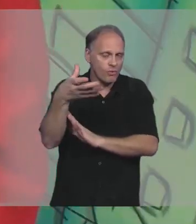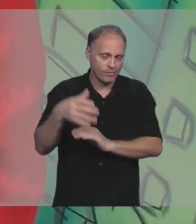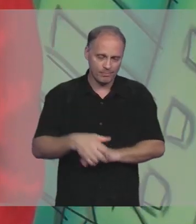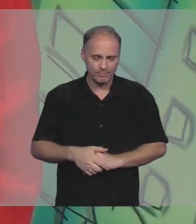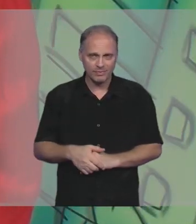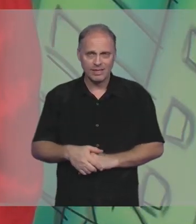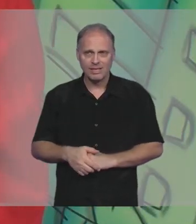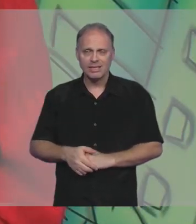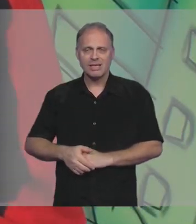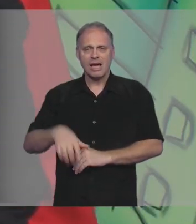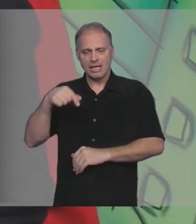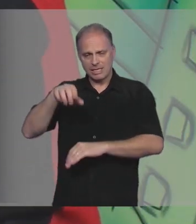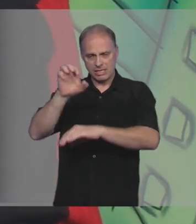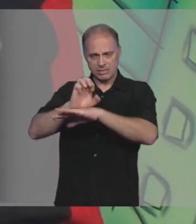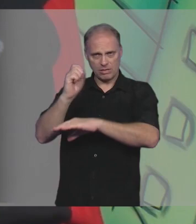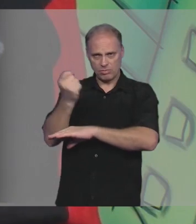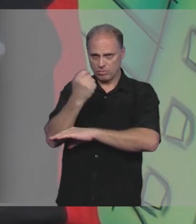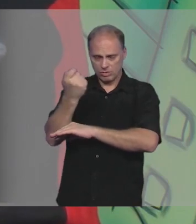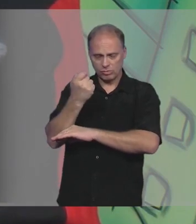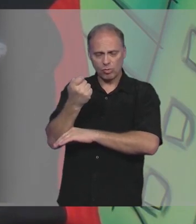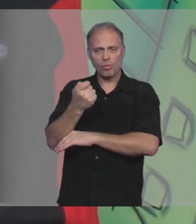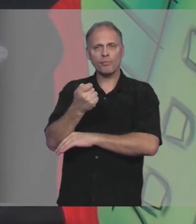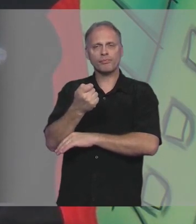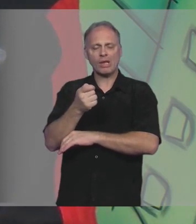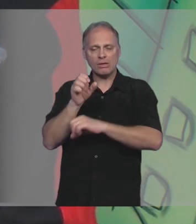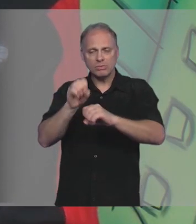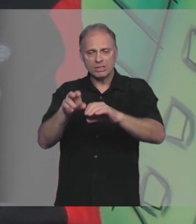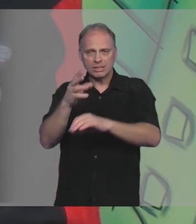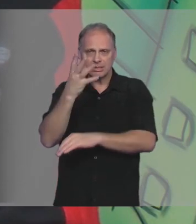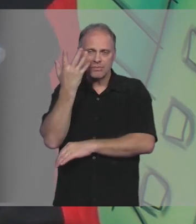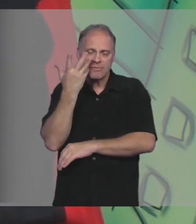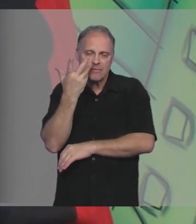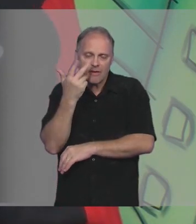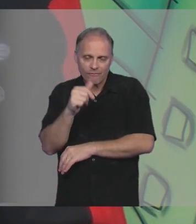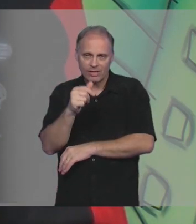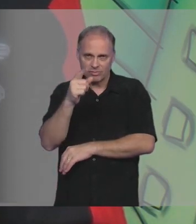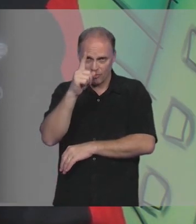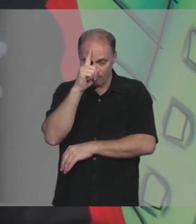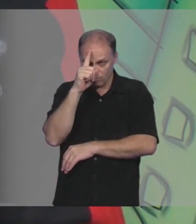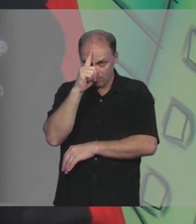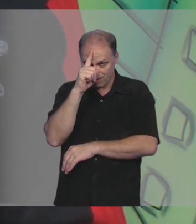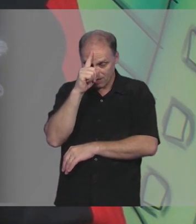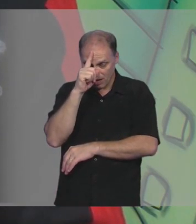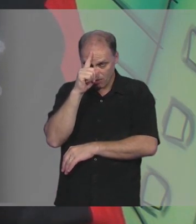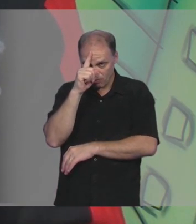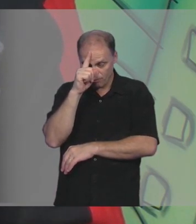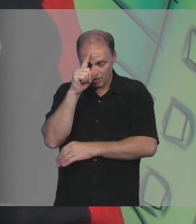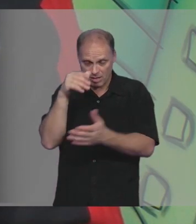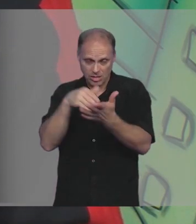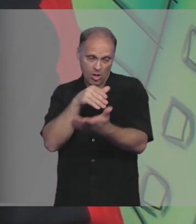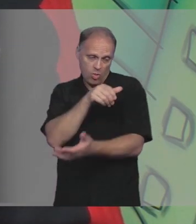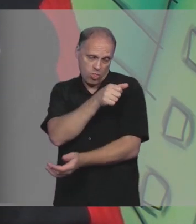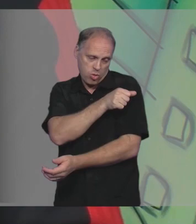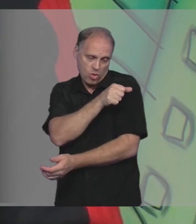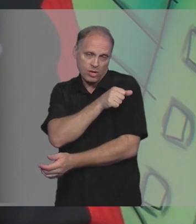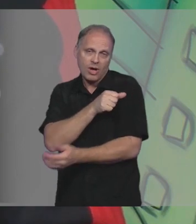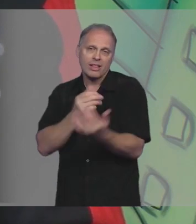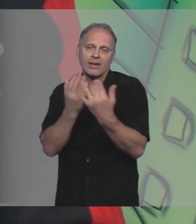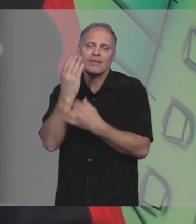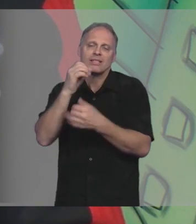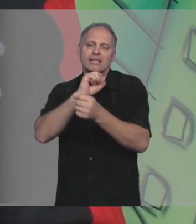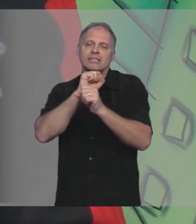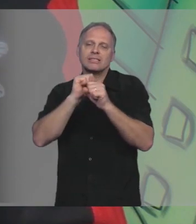No caso do Rio Grande do Sul, a educação infantil e o ensino fundamental, através da Secretaria de